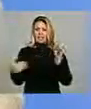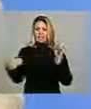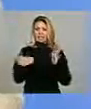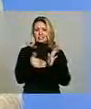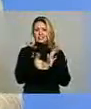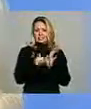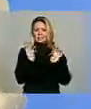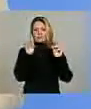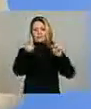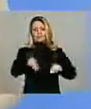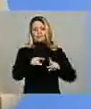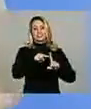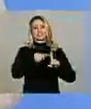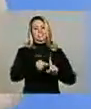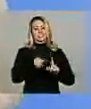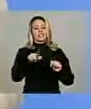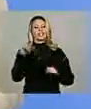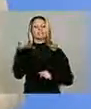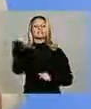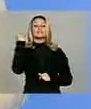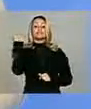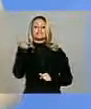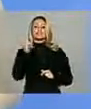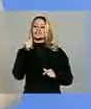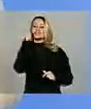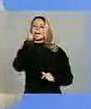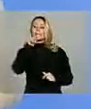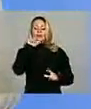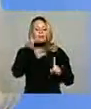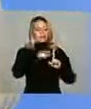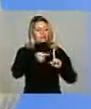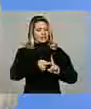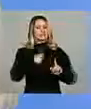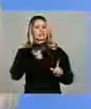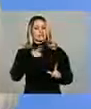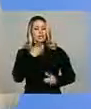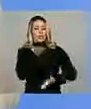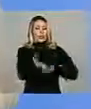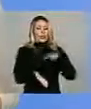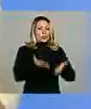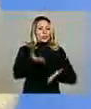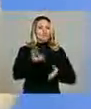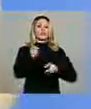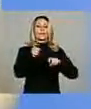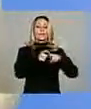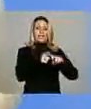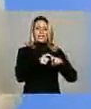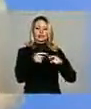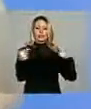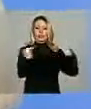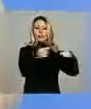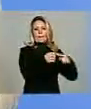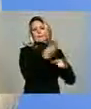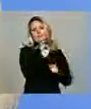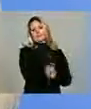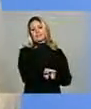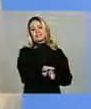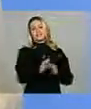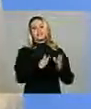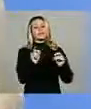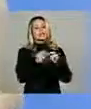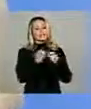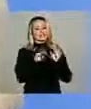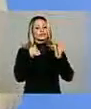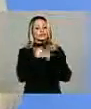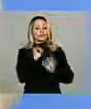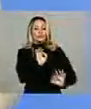da gestação, é imprescindível que a gestante receba assistência médica adequada e faça todos os